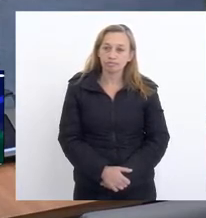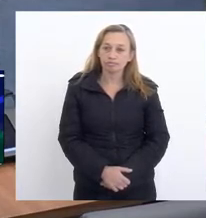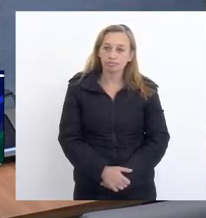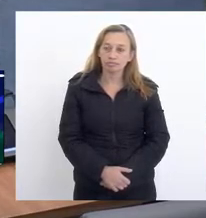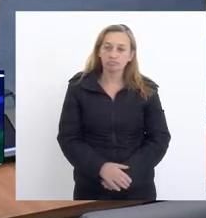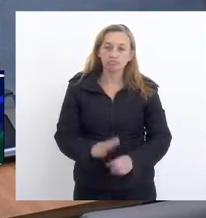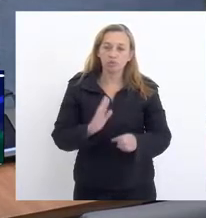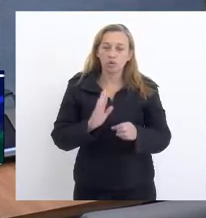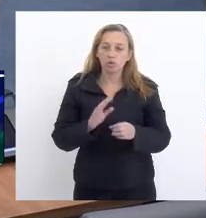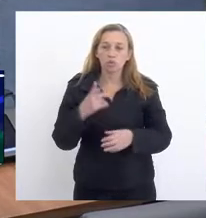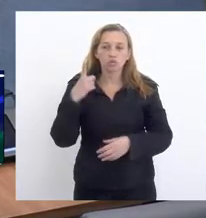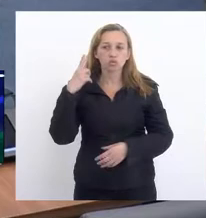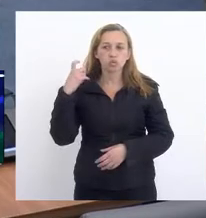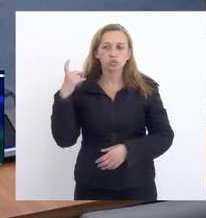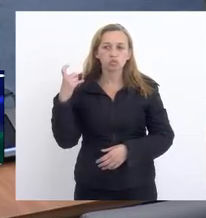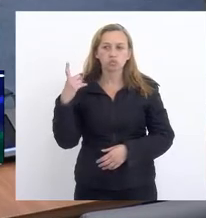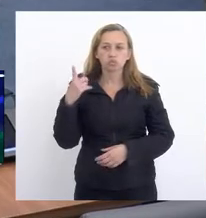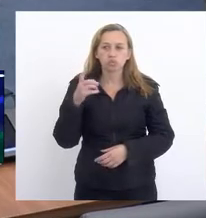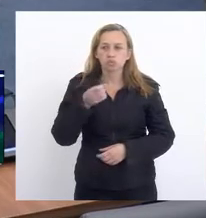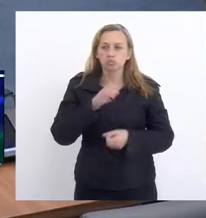sem som.